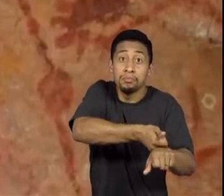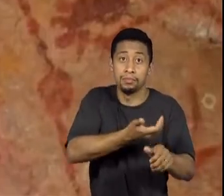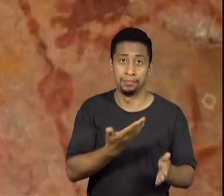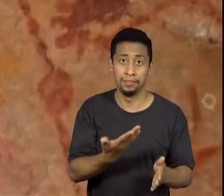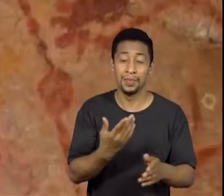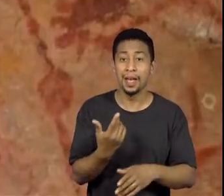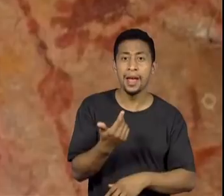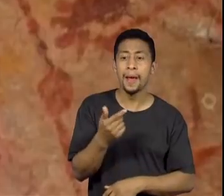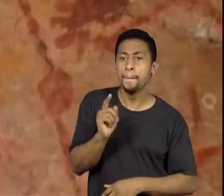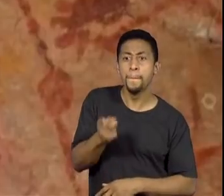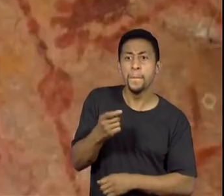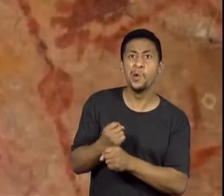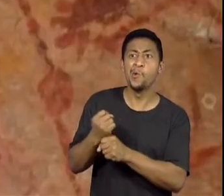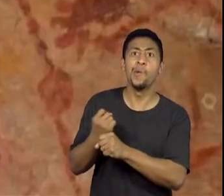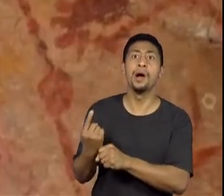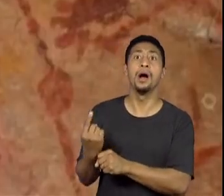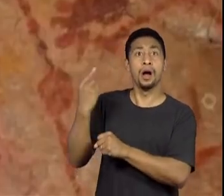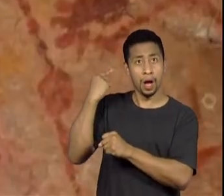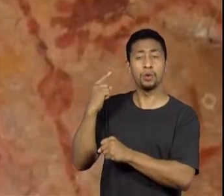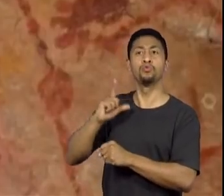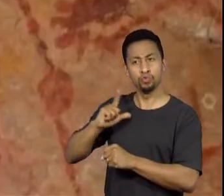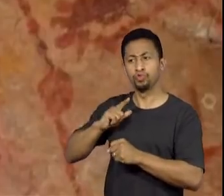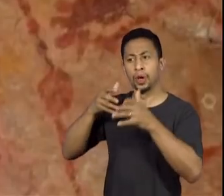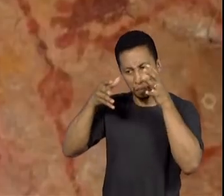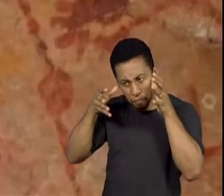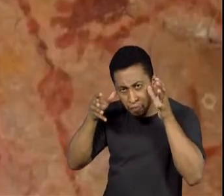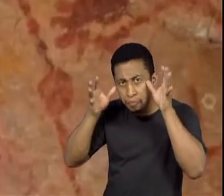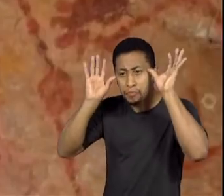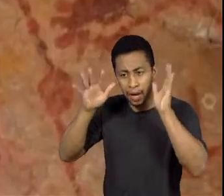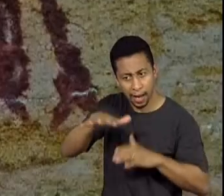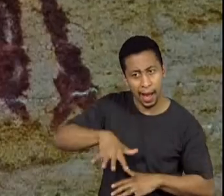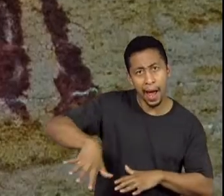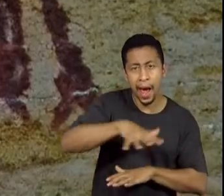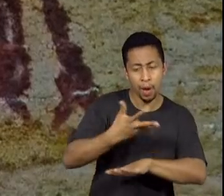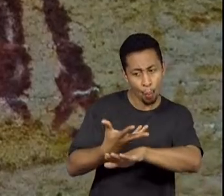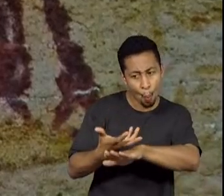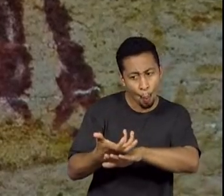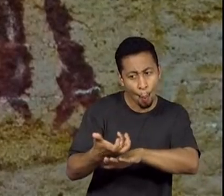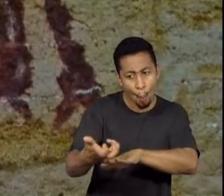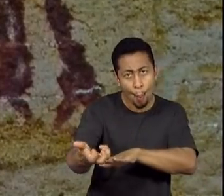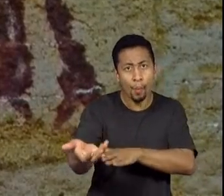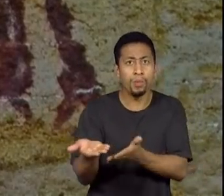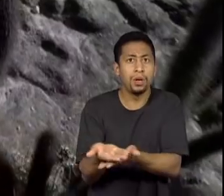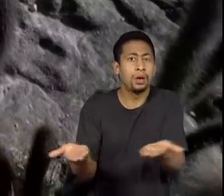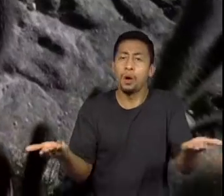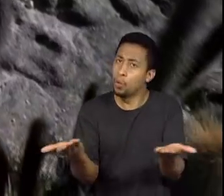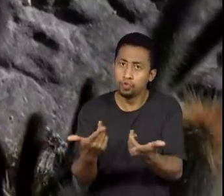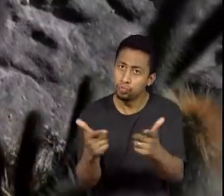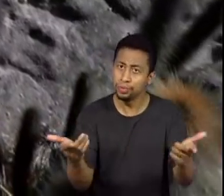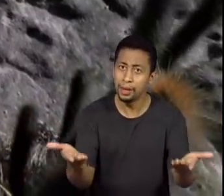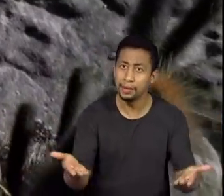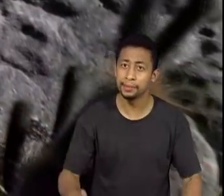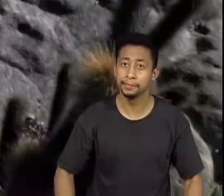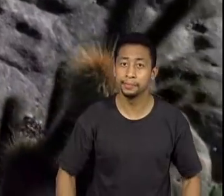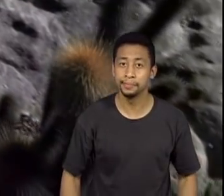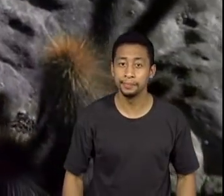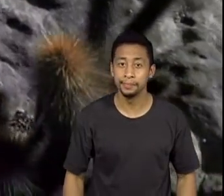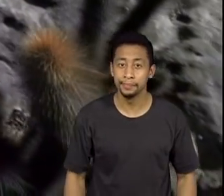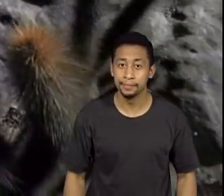de anos existiam veados galheiros na Caatinga, um ambiente que hoje é semiárido.